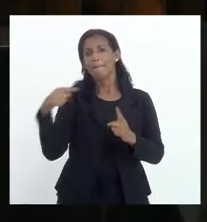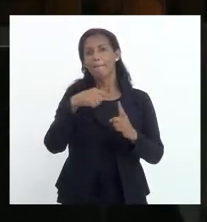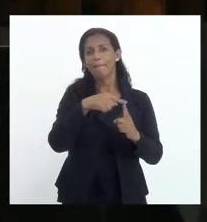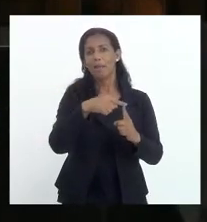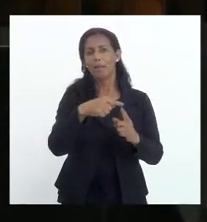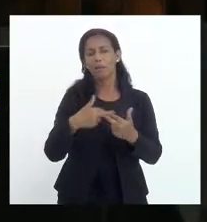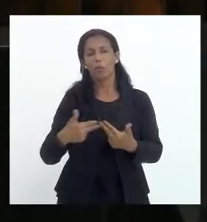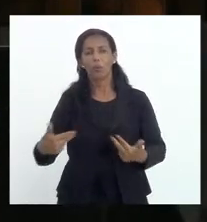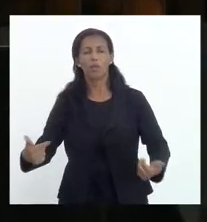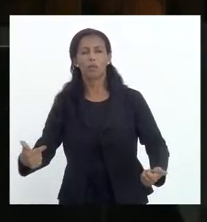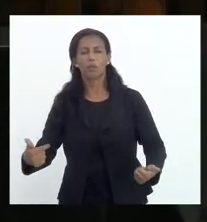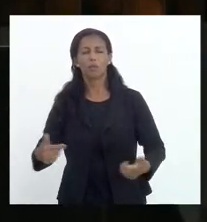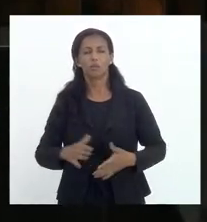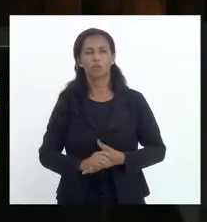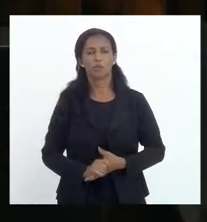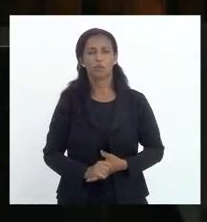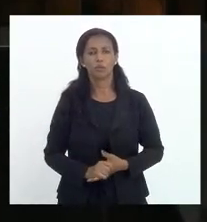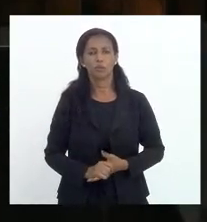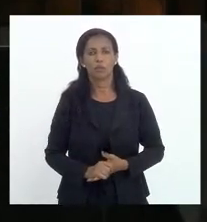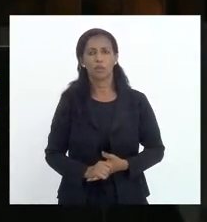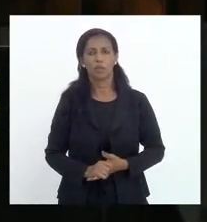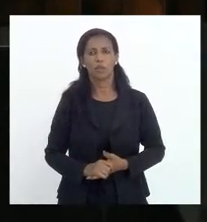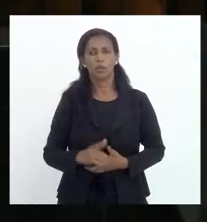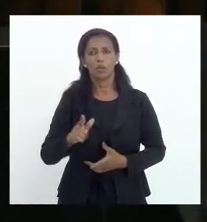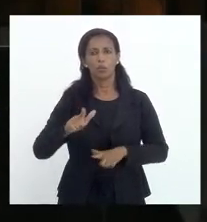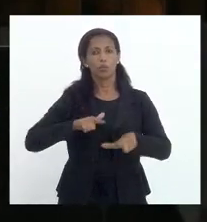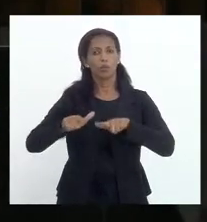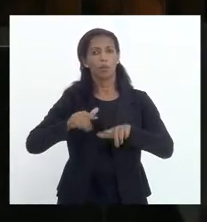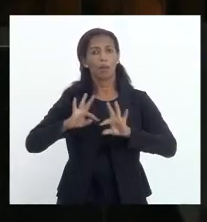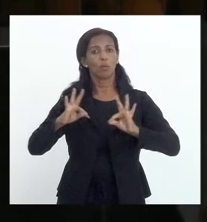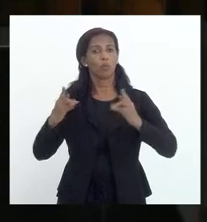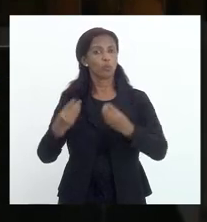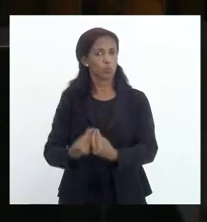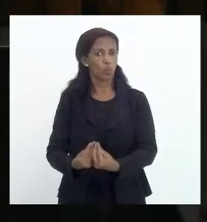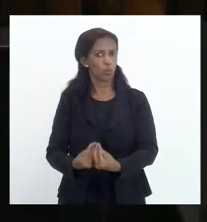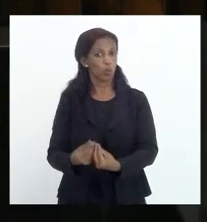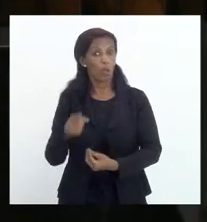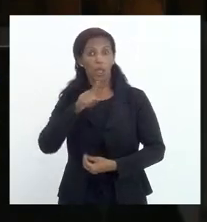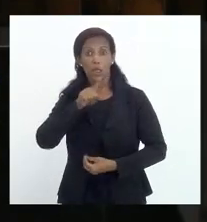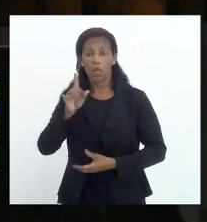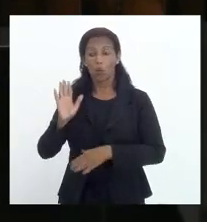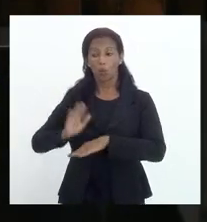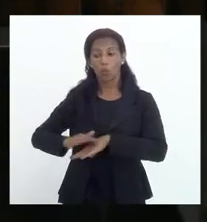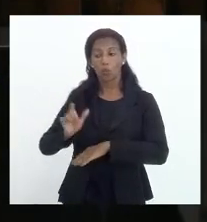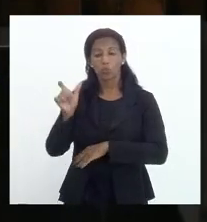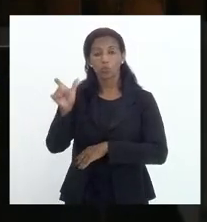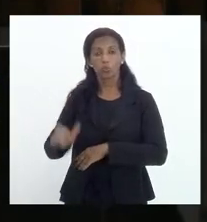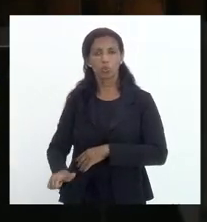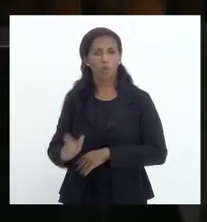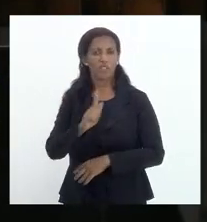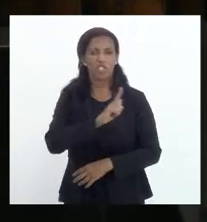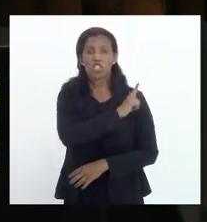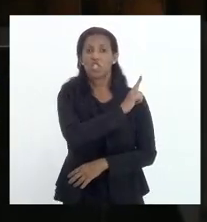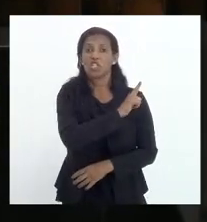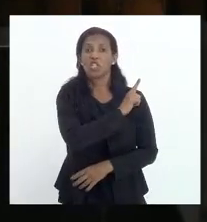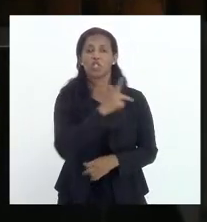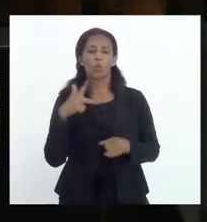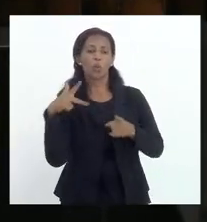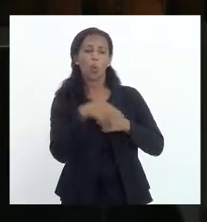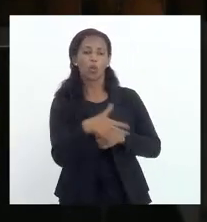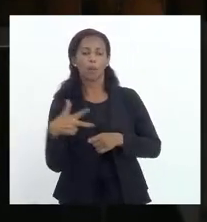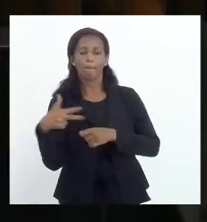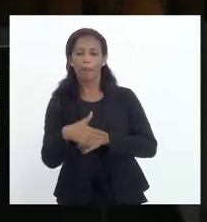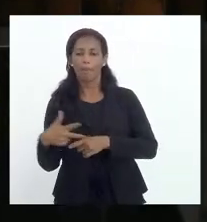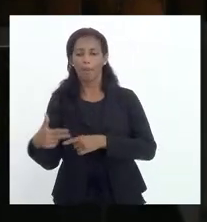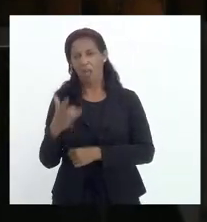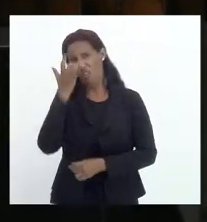visem a qualidade na máquina pública como um todo. Não só ficar fazendo gestão e cortando dinheiro, porque